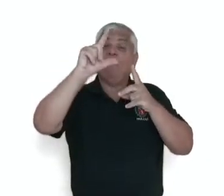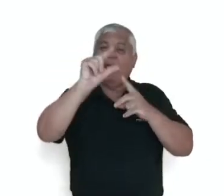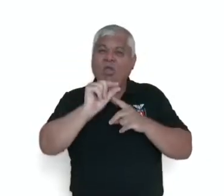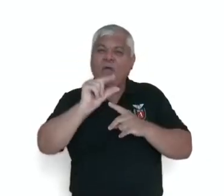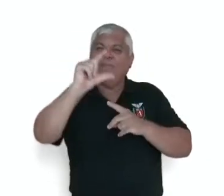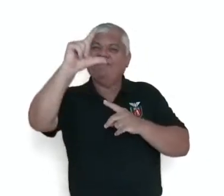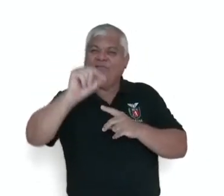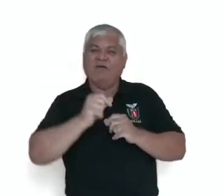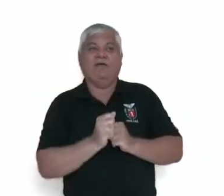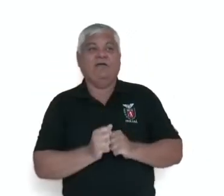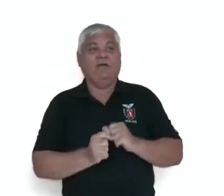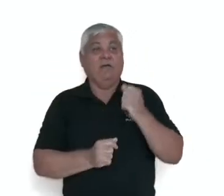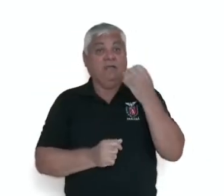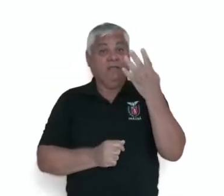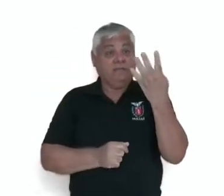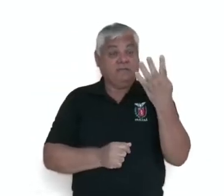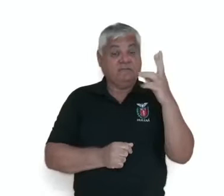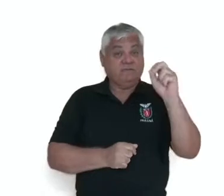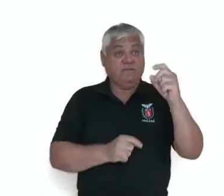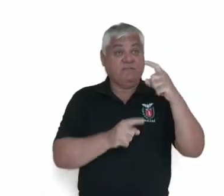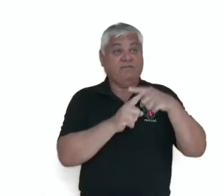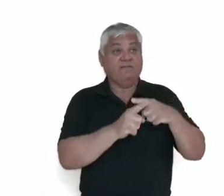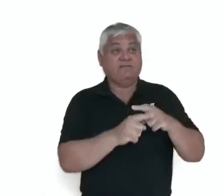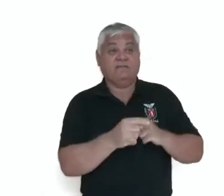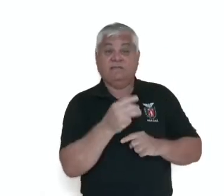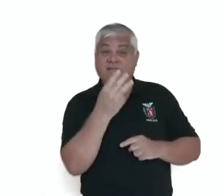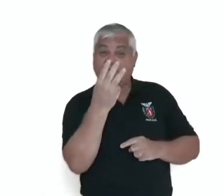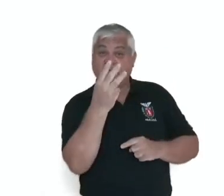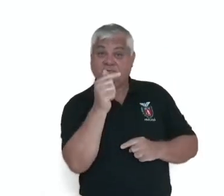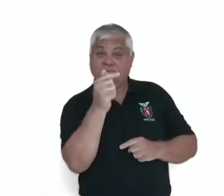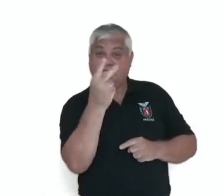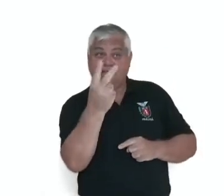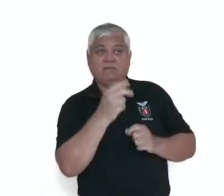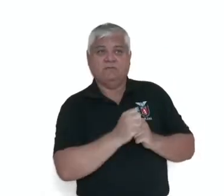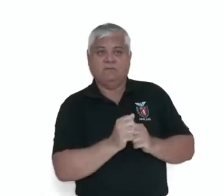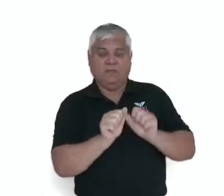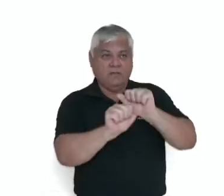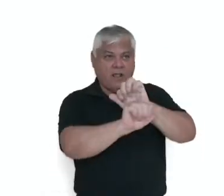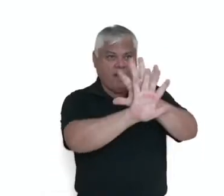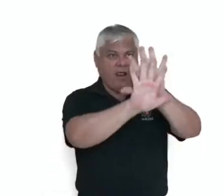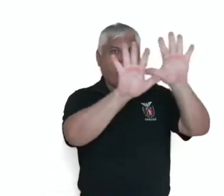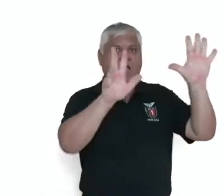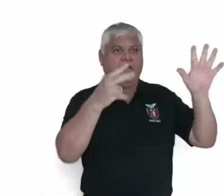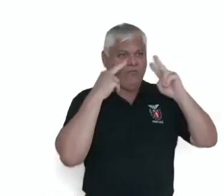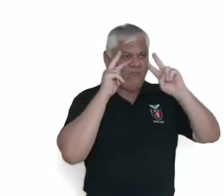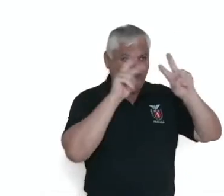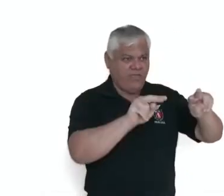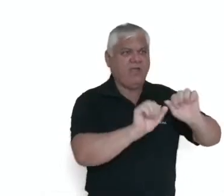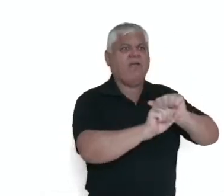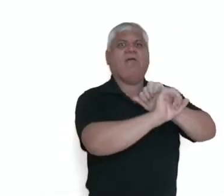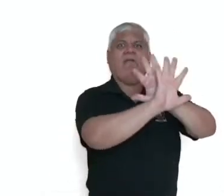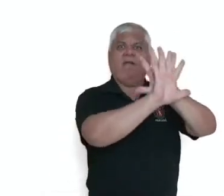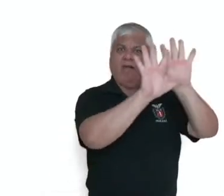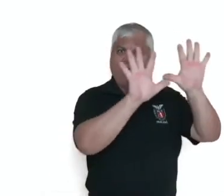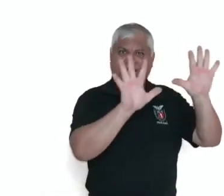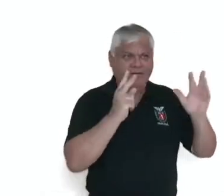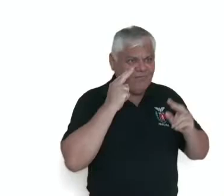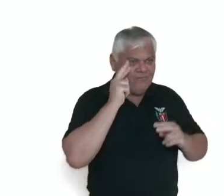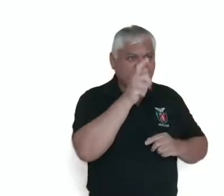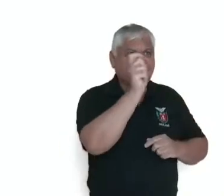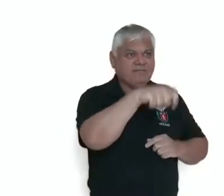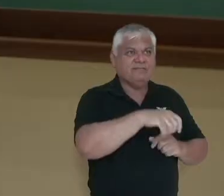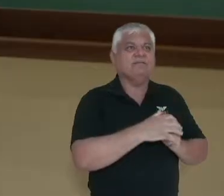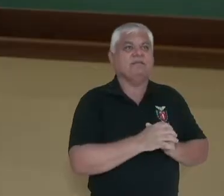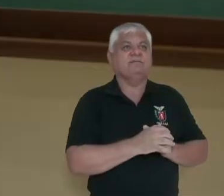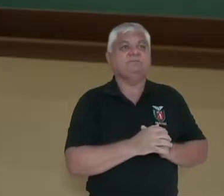350 vezes 372. Consigo ver a imagem. Aqui a gente diminuiu a quantidade de